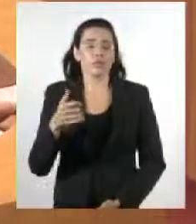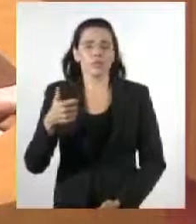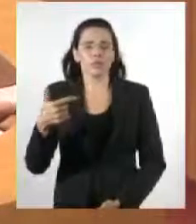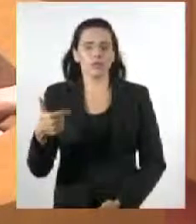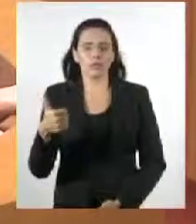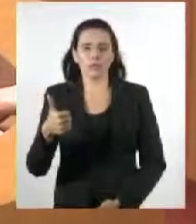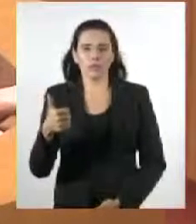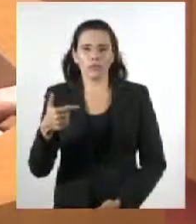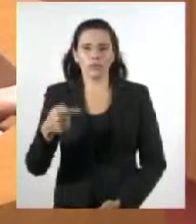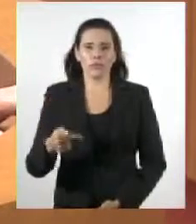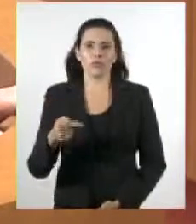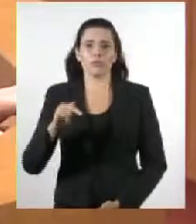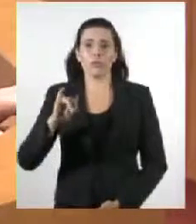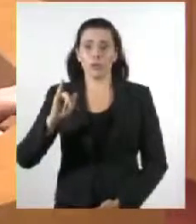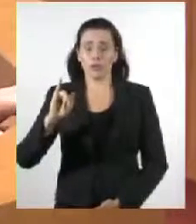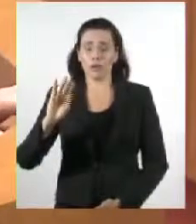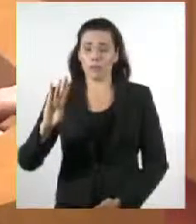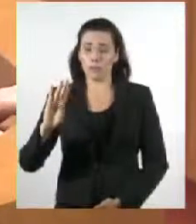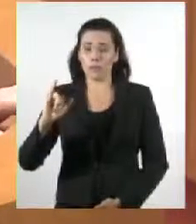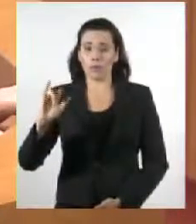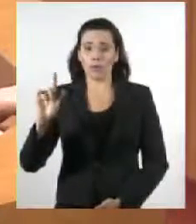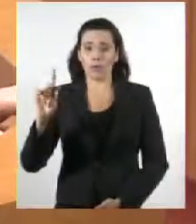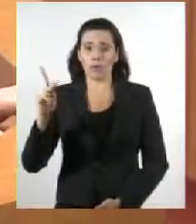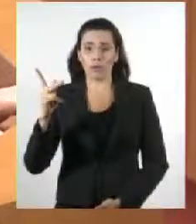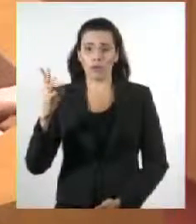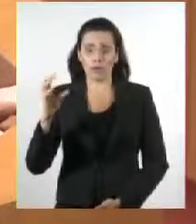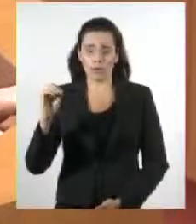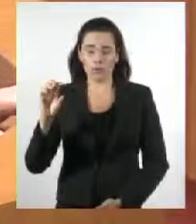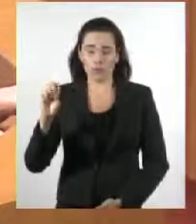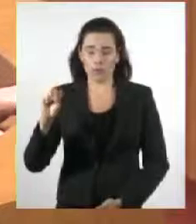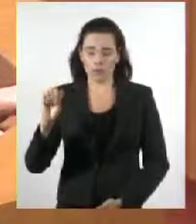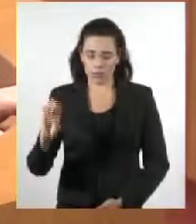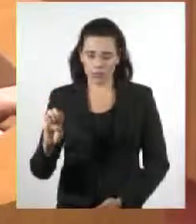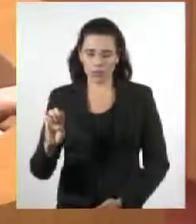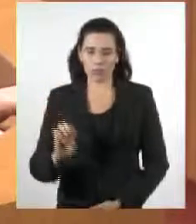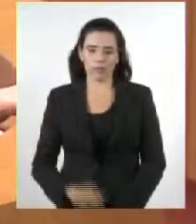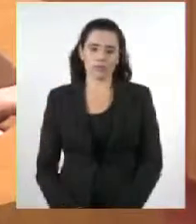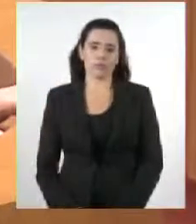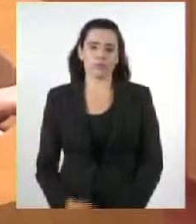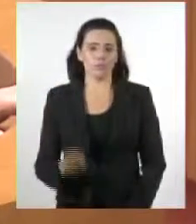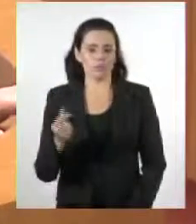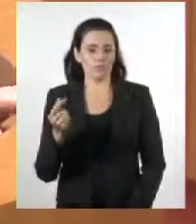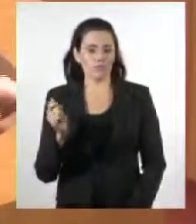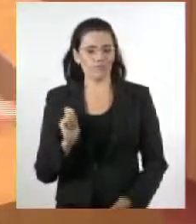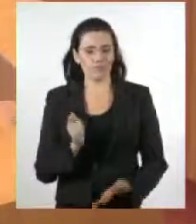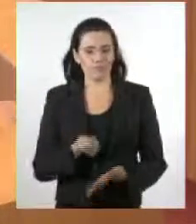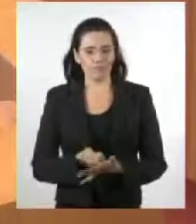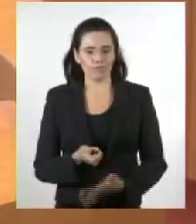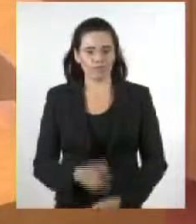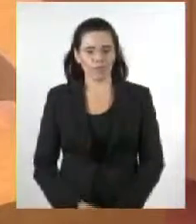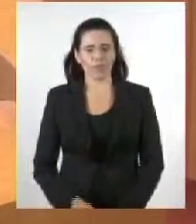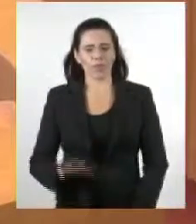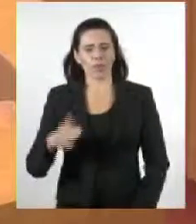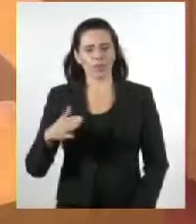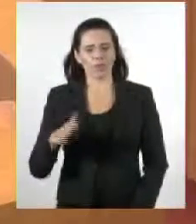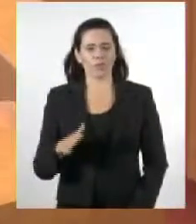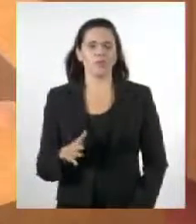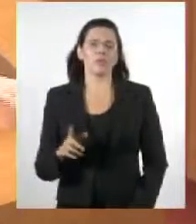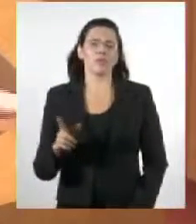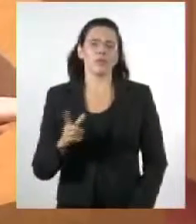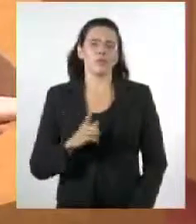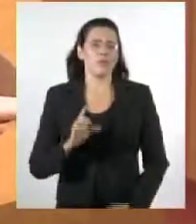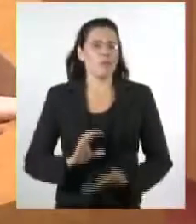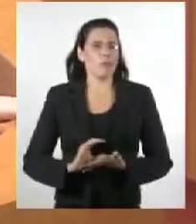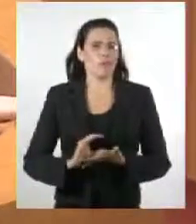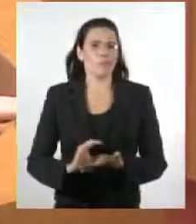Federal de Medicina, mais de 1.500 procedimentos hospitalares da tabela SUS estão defasados. E aí cita como exemplo os